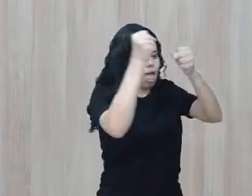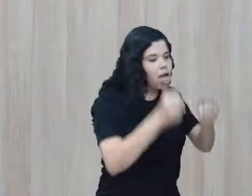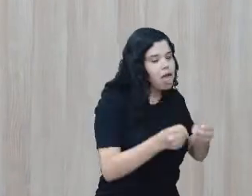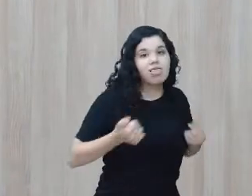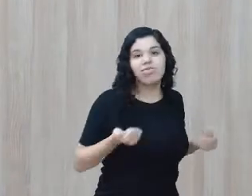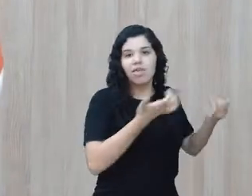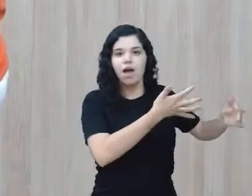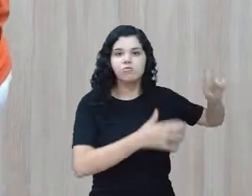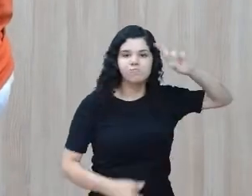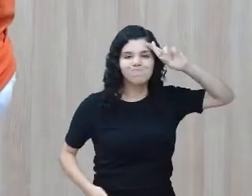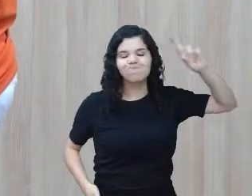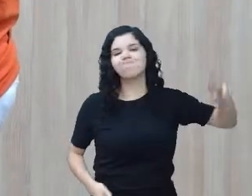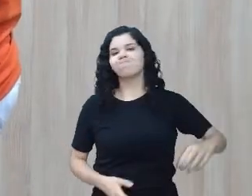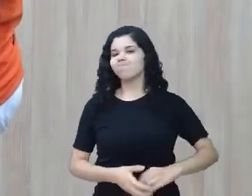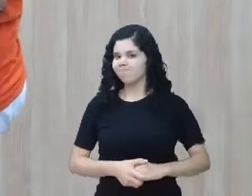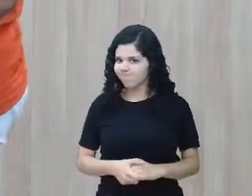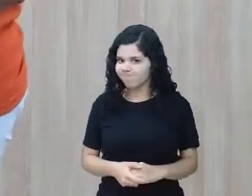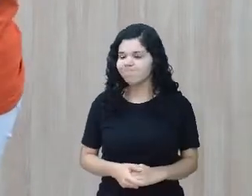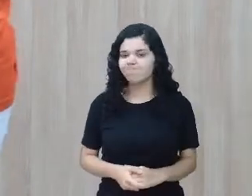continuar.